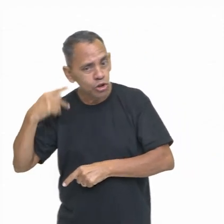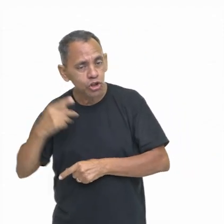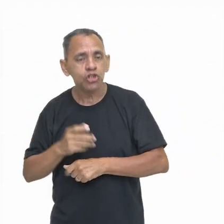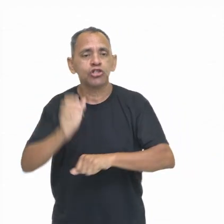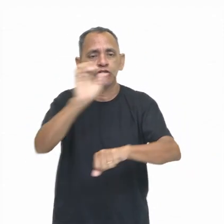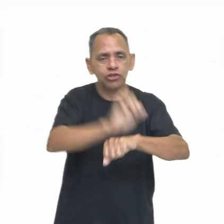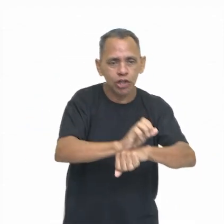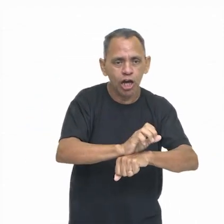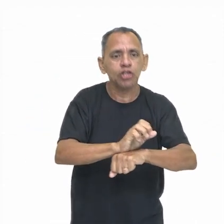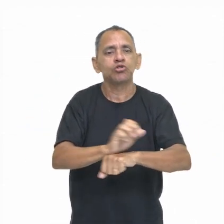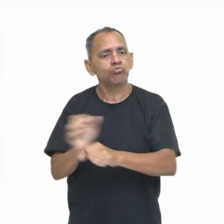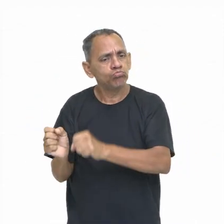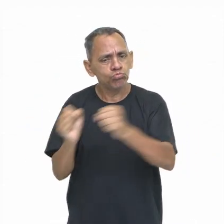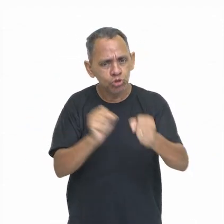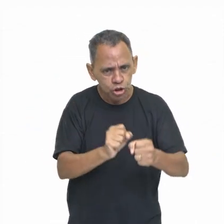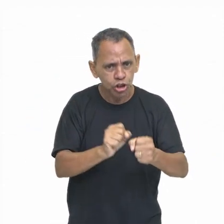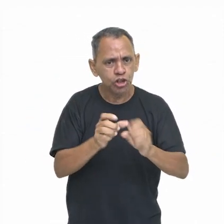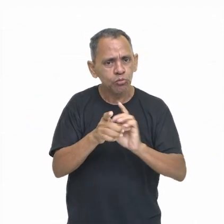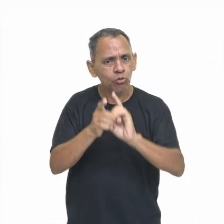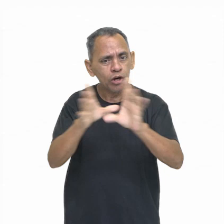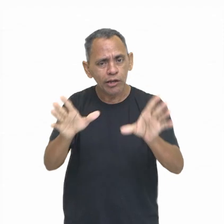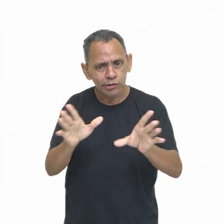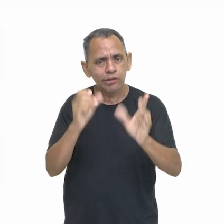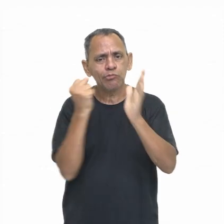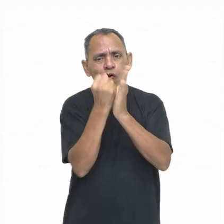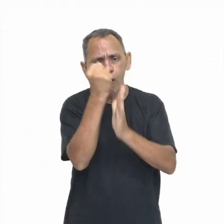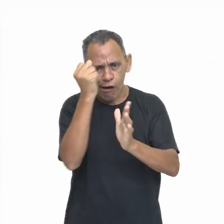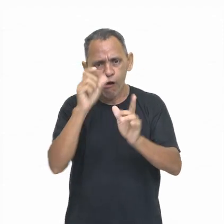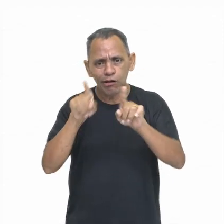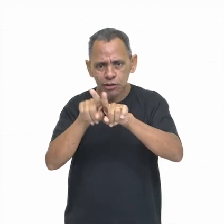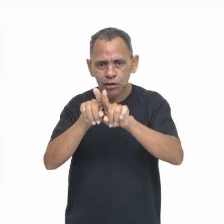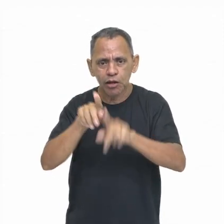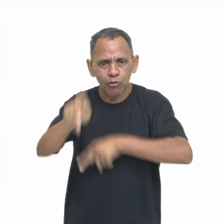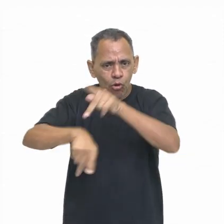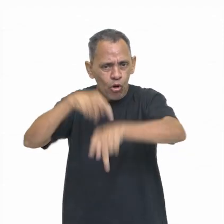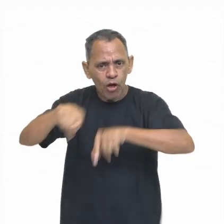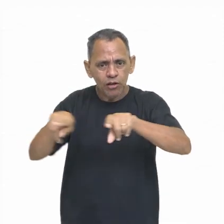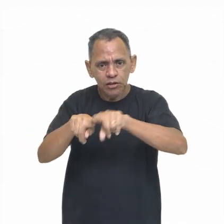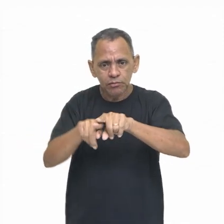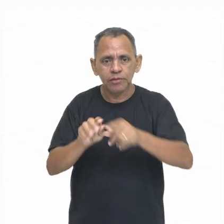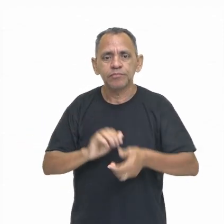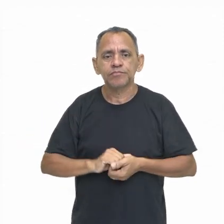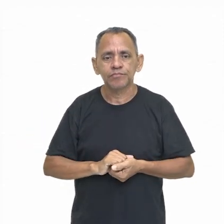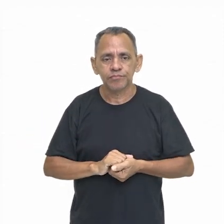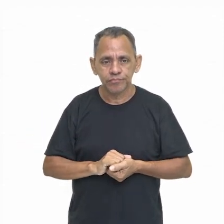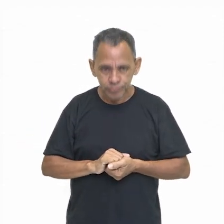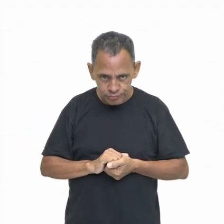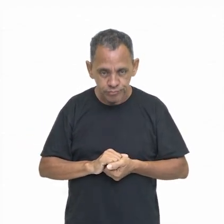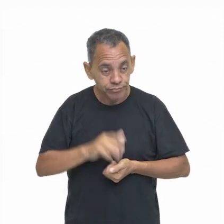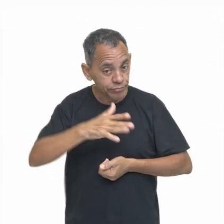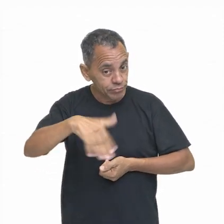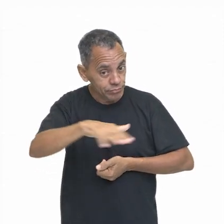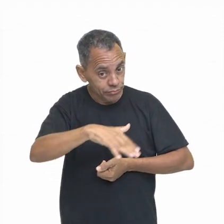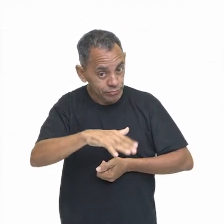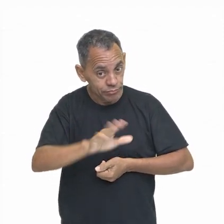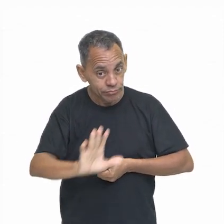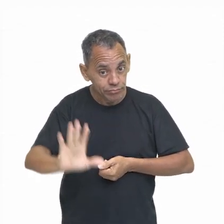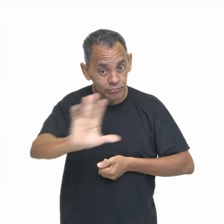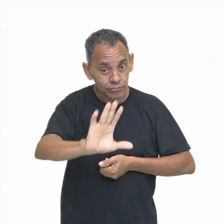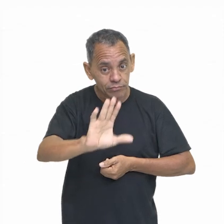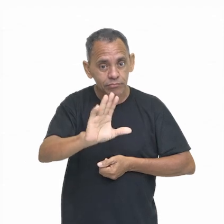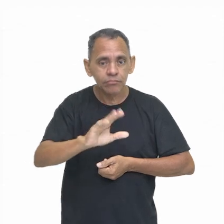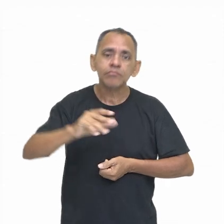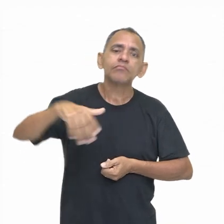poder, democracia, autoritarismo, patrimonialismo, populismo e etc. Em âmbito local,